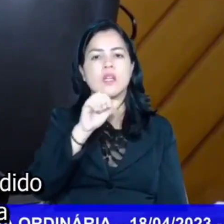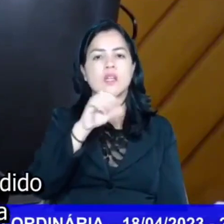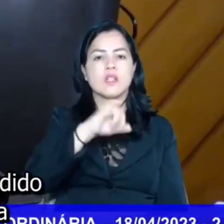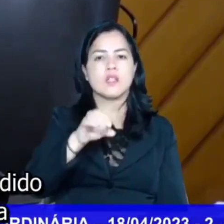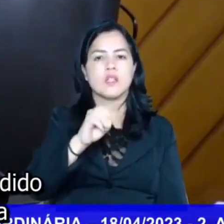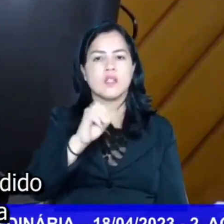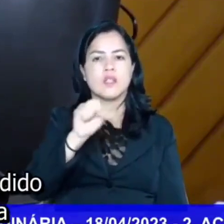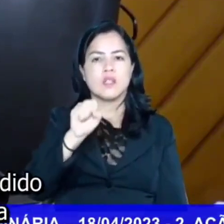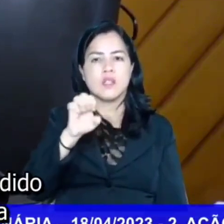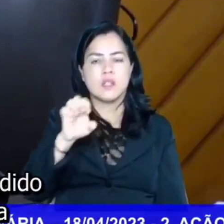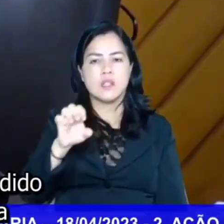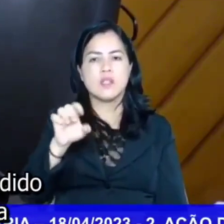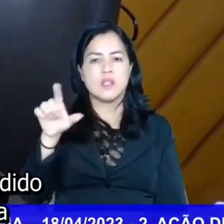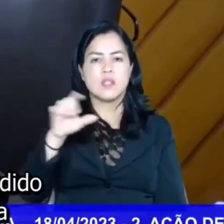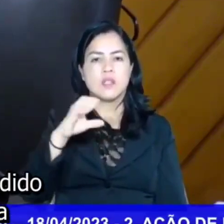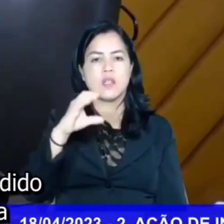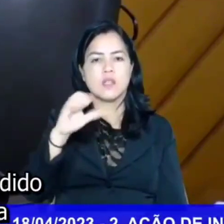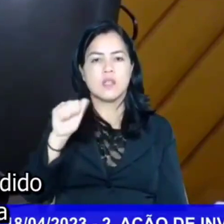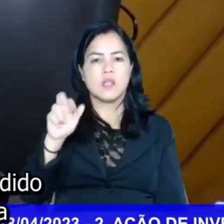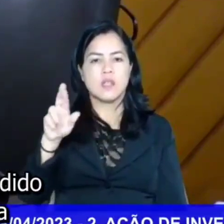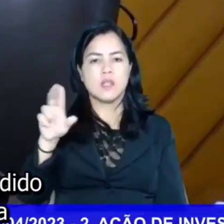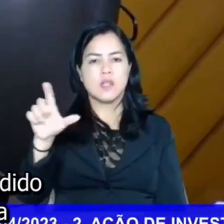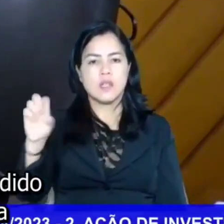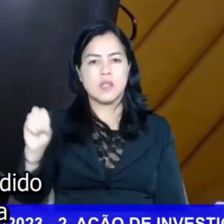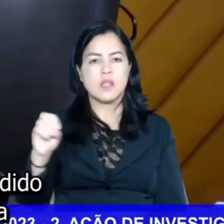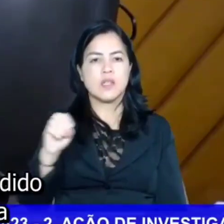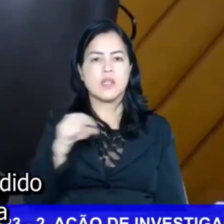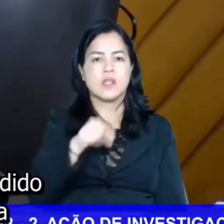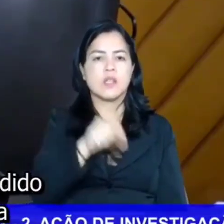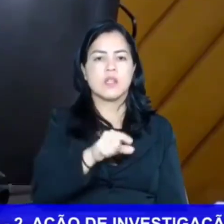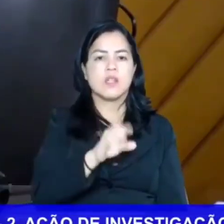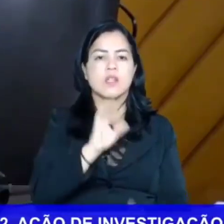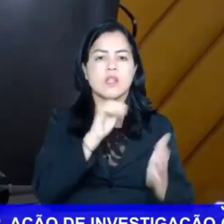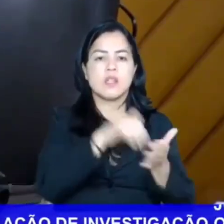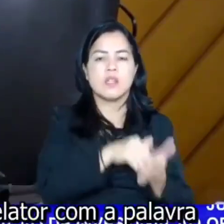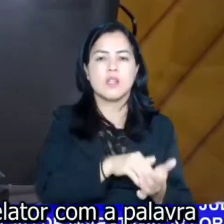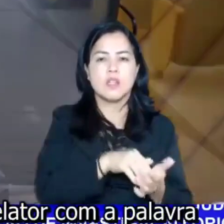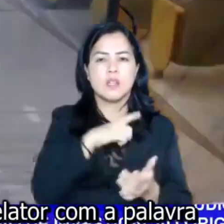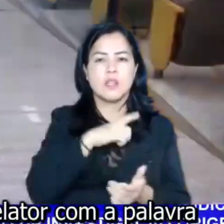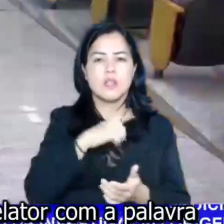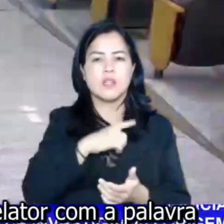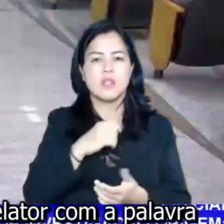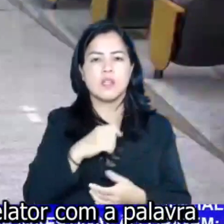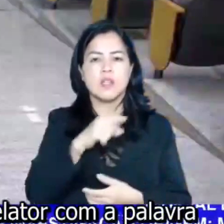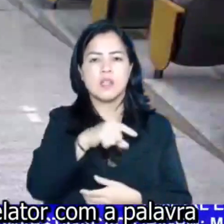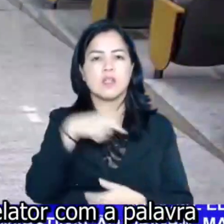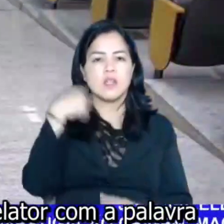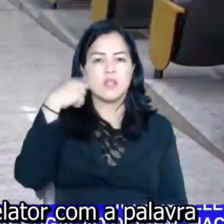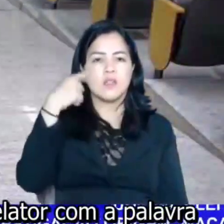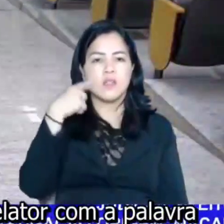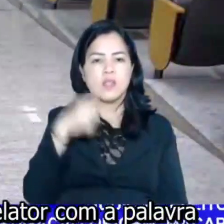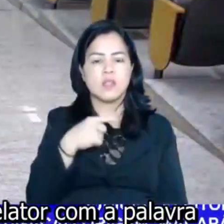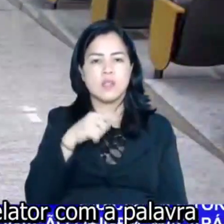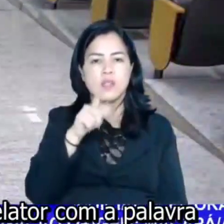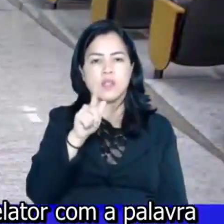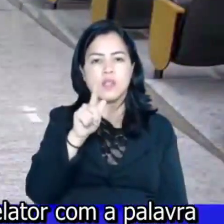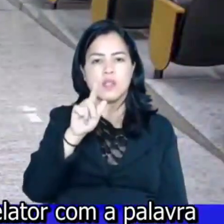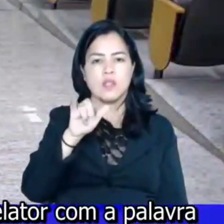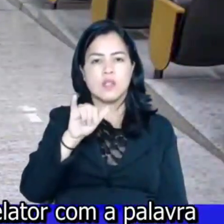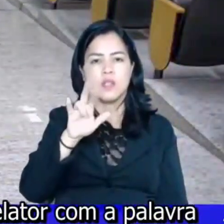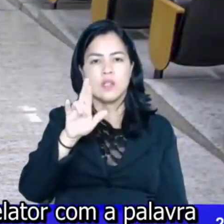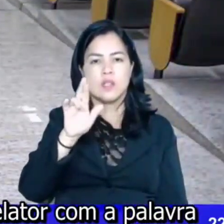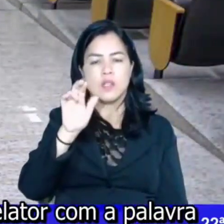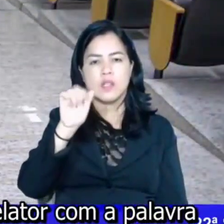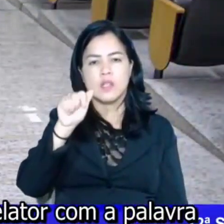Carvalho Barbosa. Este último será defendido e haverá sustentação oral pela advogada Gilberta de Paula, aqui